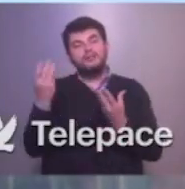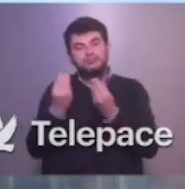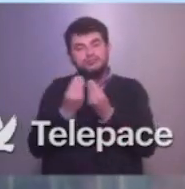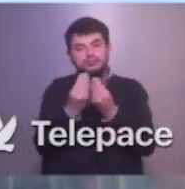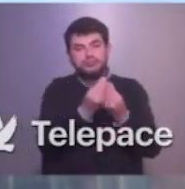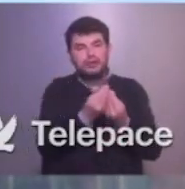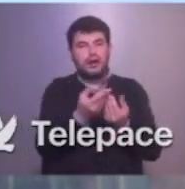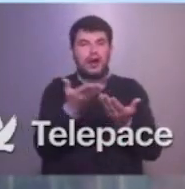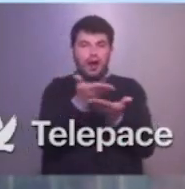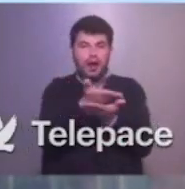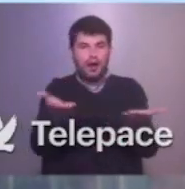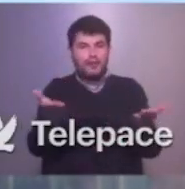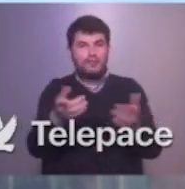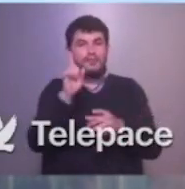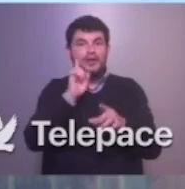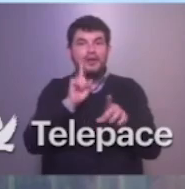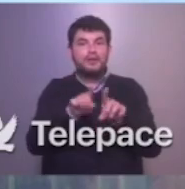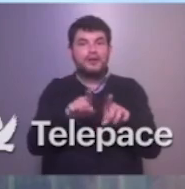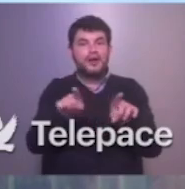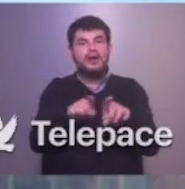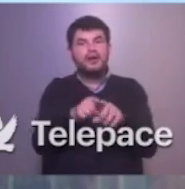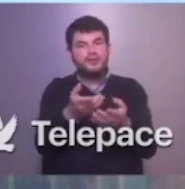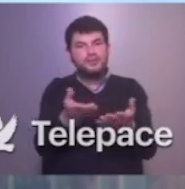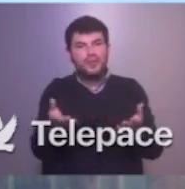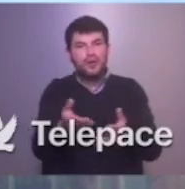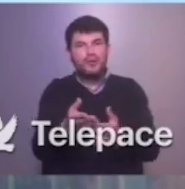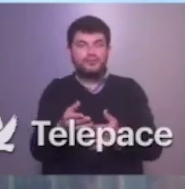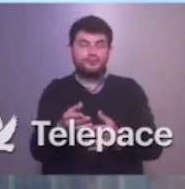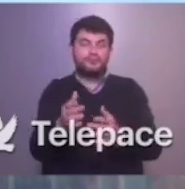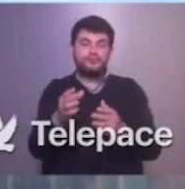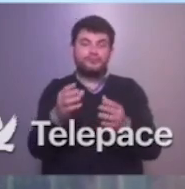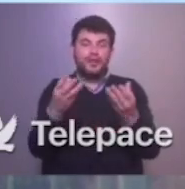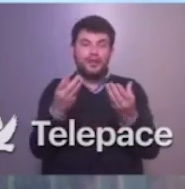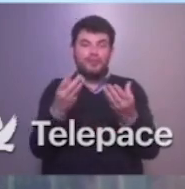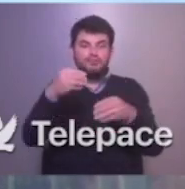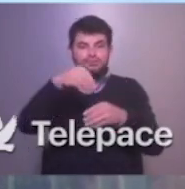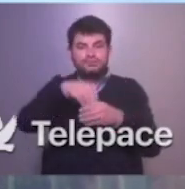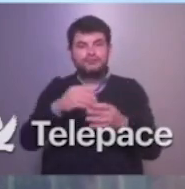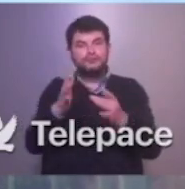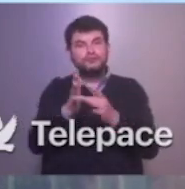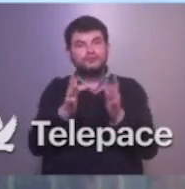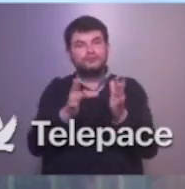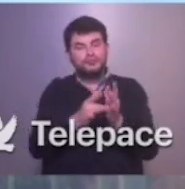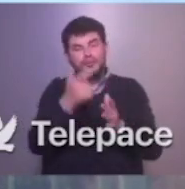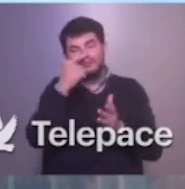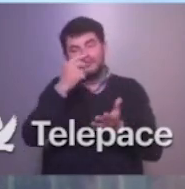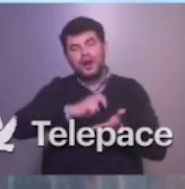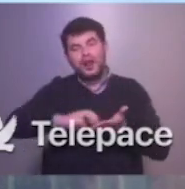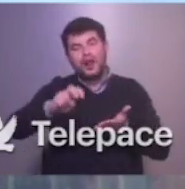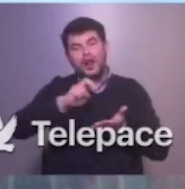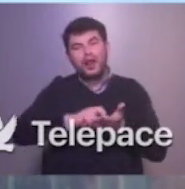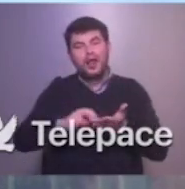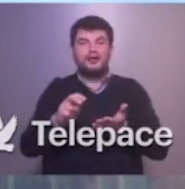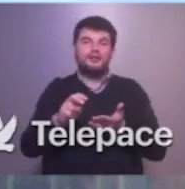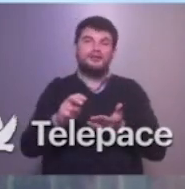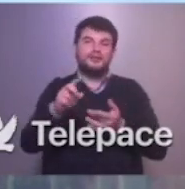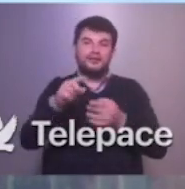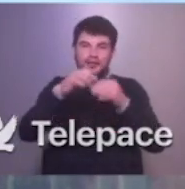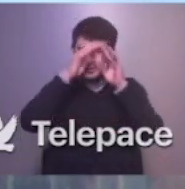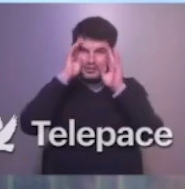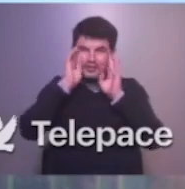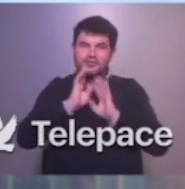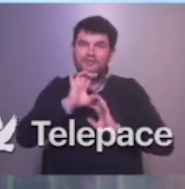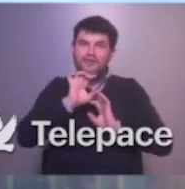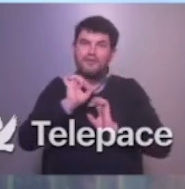Concelebrantes, Irmãs e irmãos em Nosso Senhor Jesus Cristo, peregrinos de Nossa Senhora